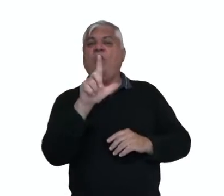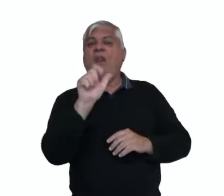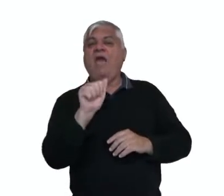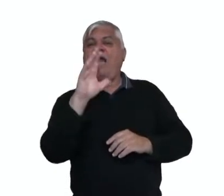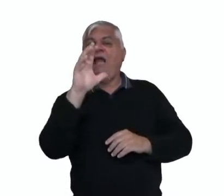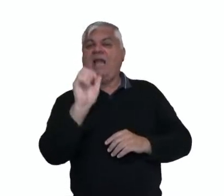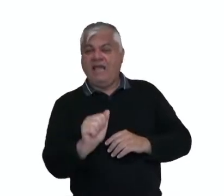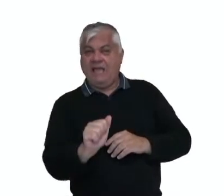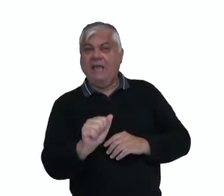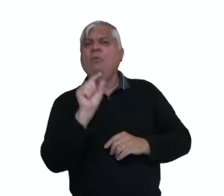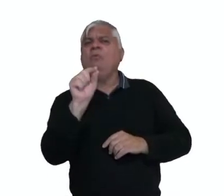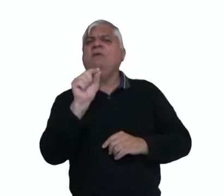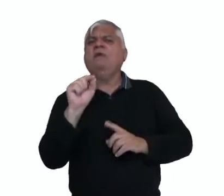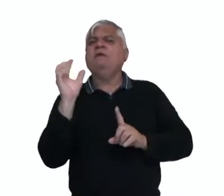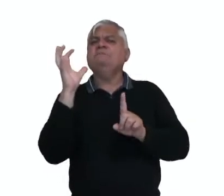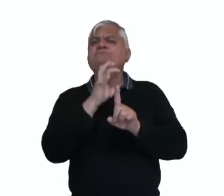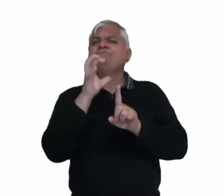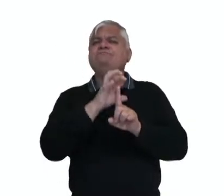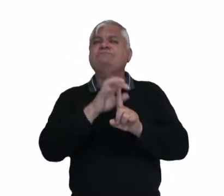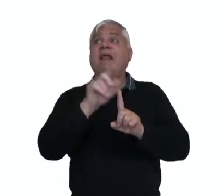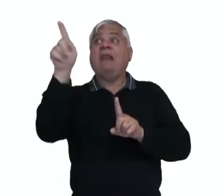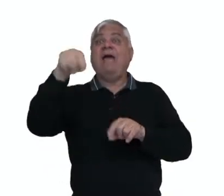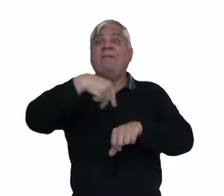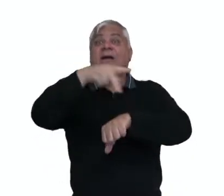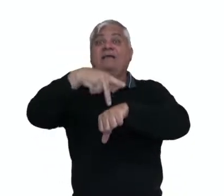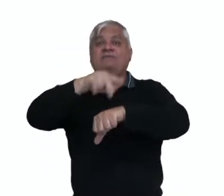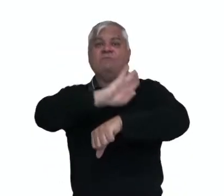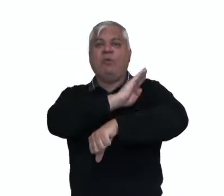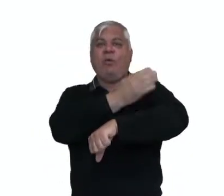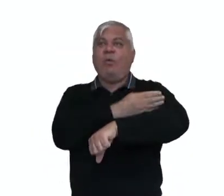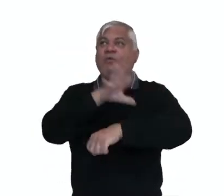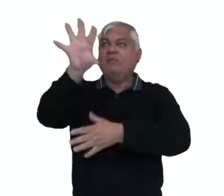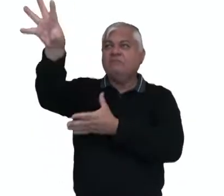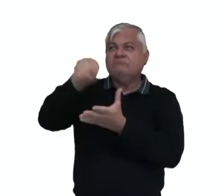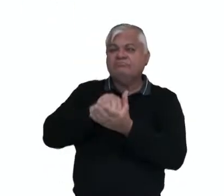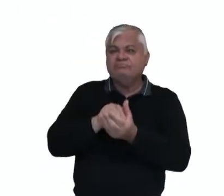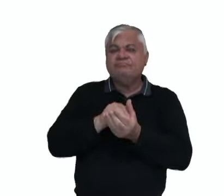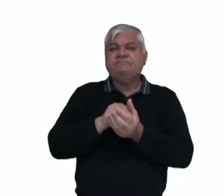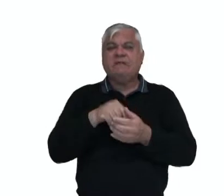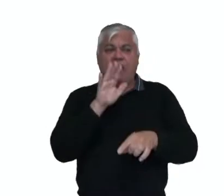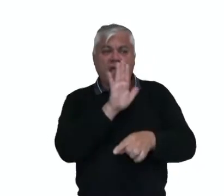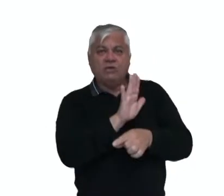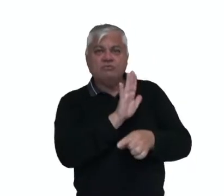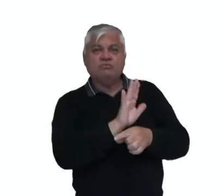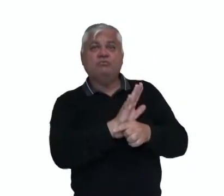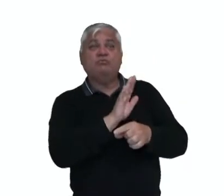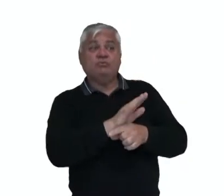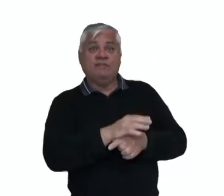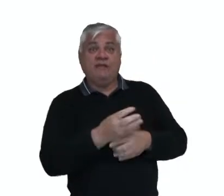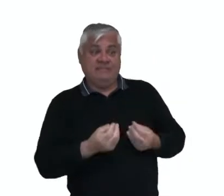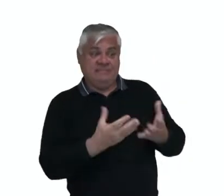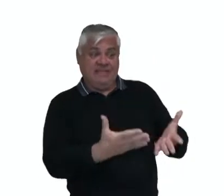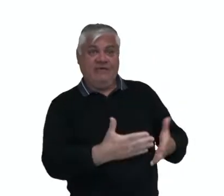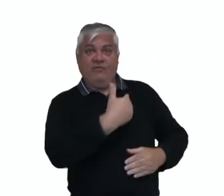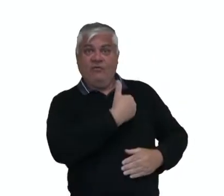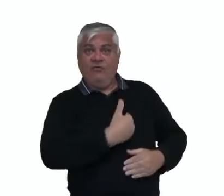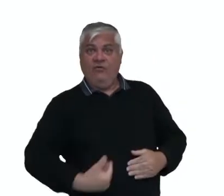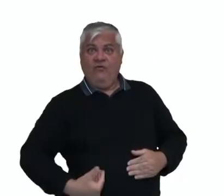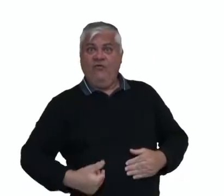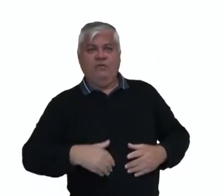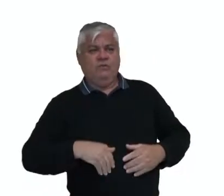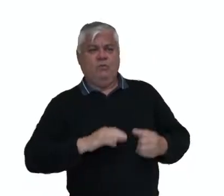era inspirada na Constituição da Polônia e que dava ao governo poderes praticamente